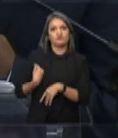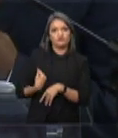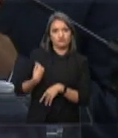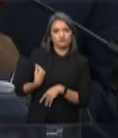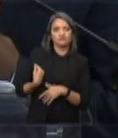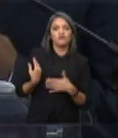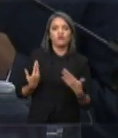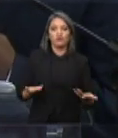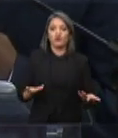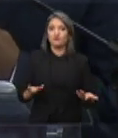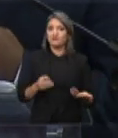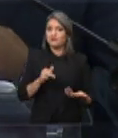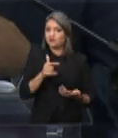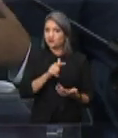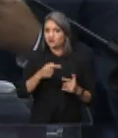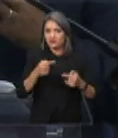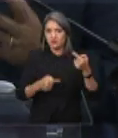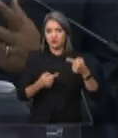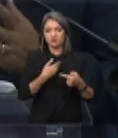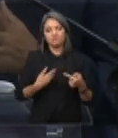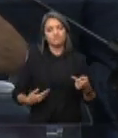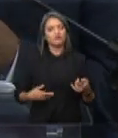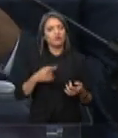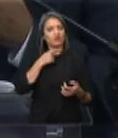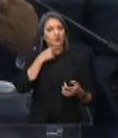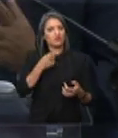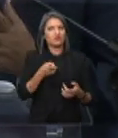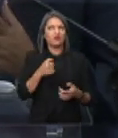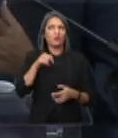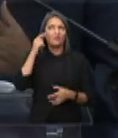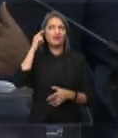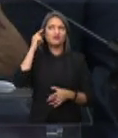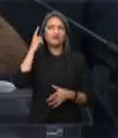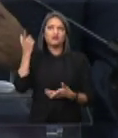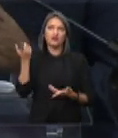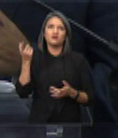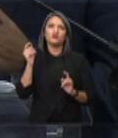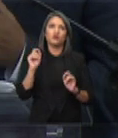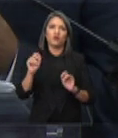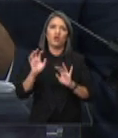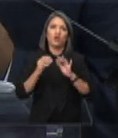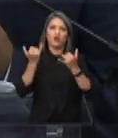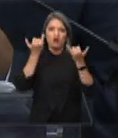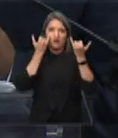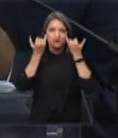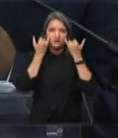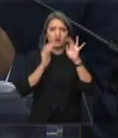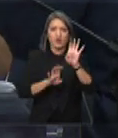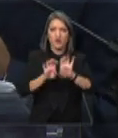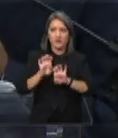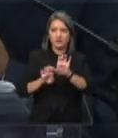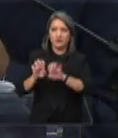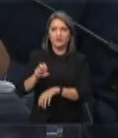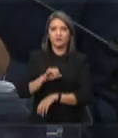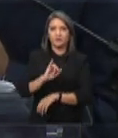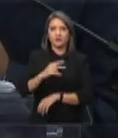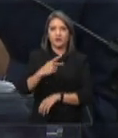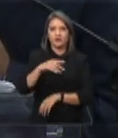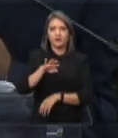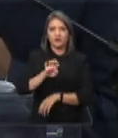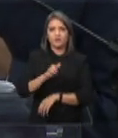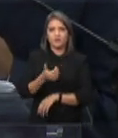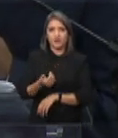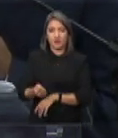a gente não vai conseguir E aí é muito interessante pensar em dados a estimativa do ideia de 2012 era de